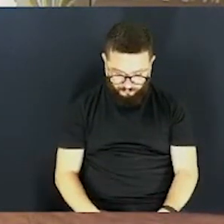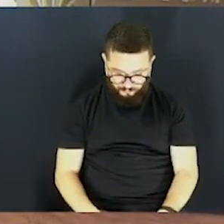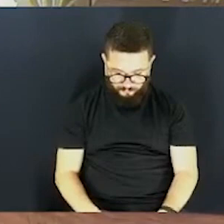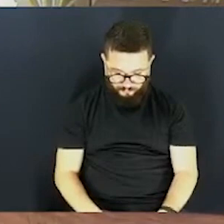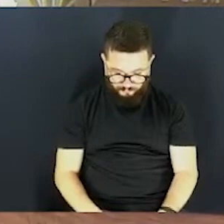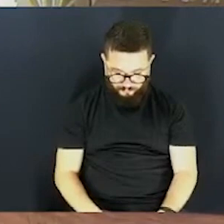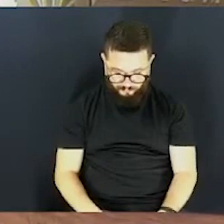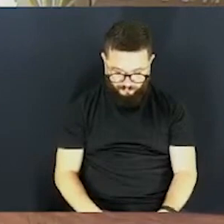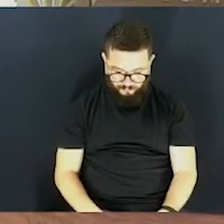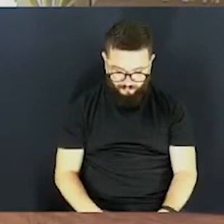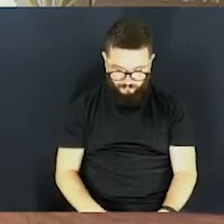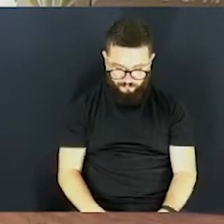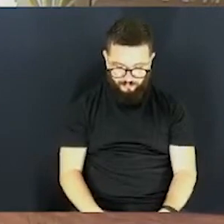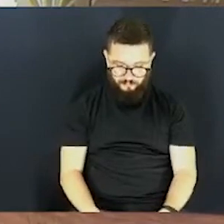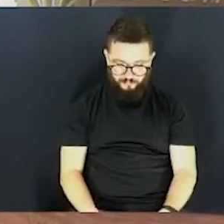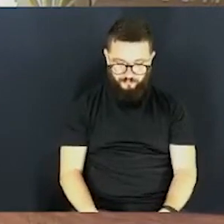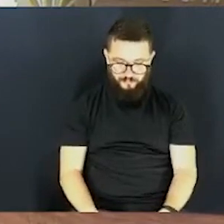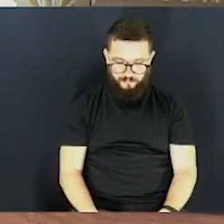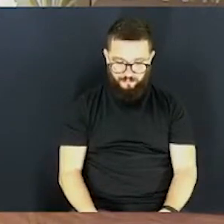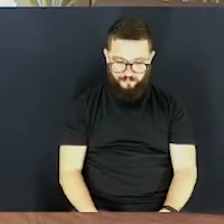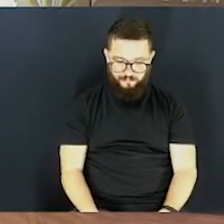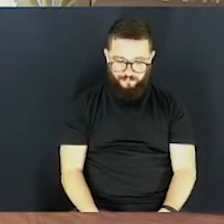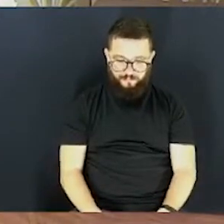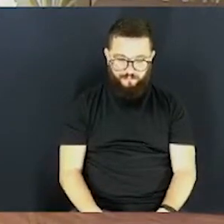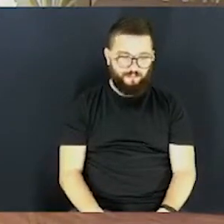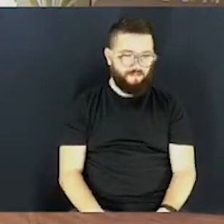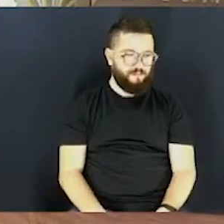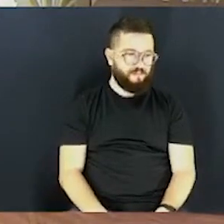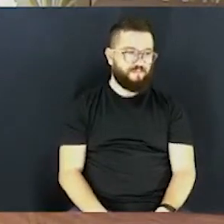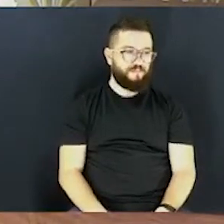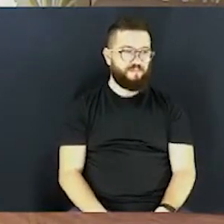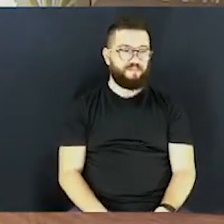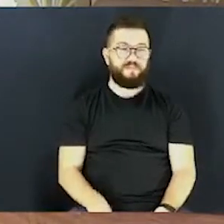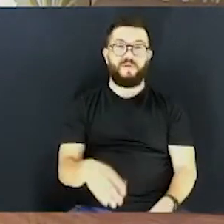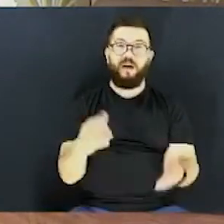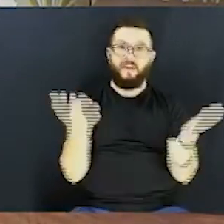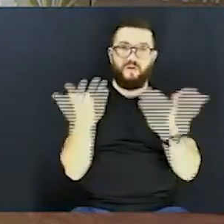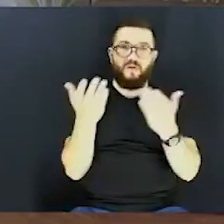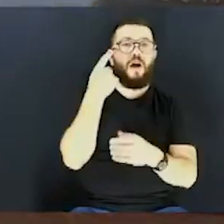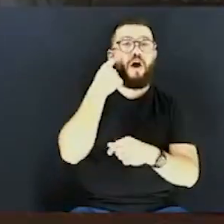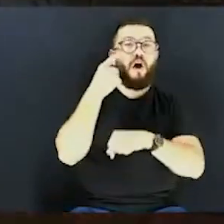peço agora, gentilmente, que todos prestem atenção nesse documentário que vamos passar.